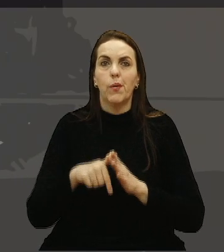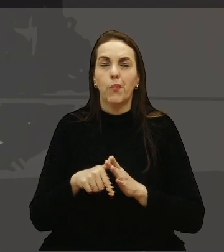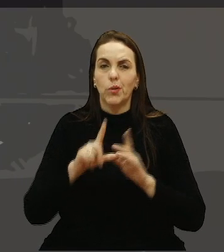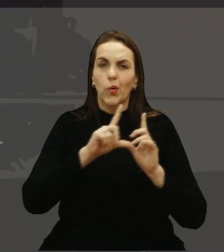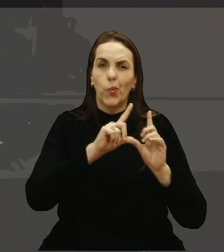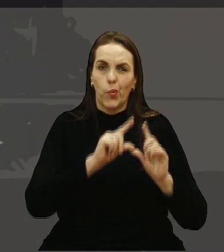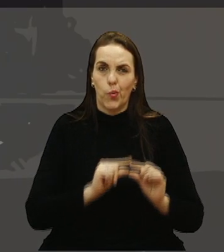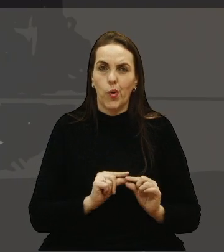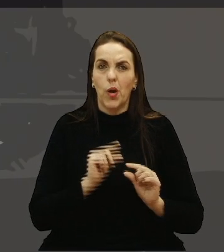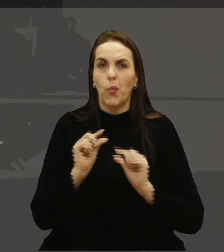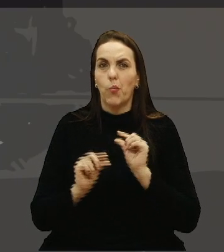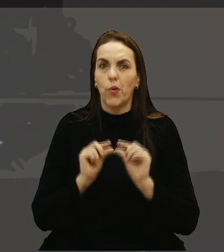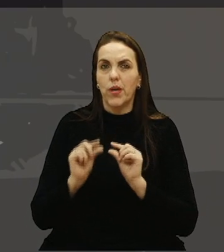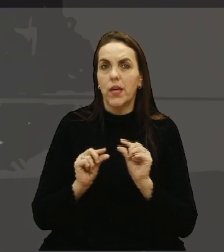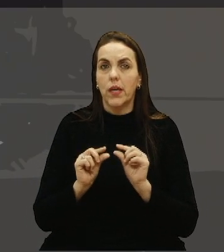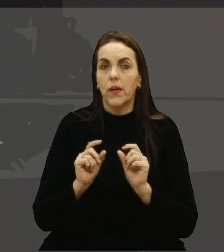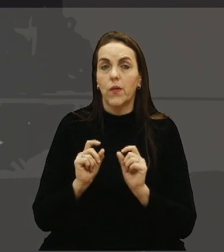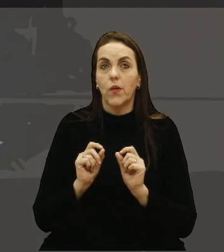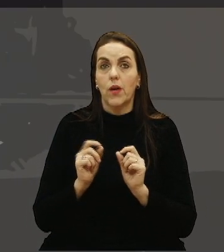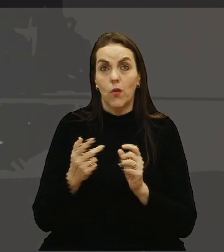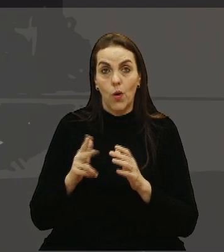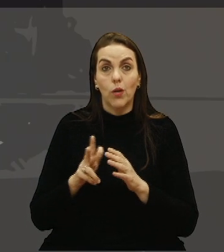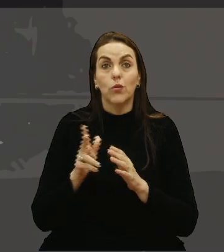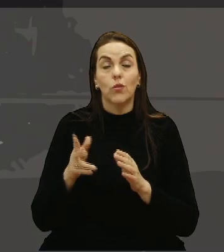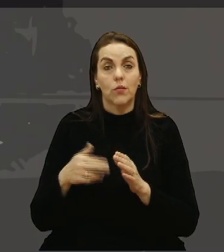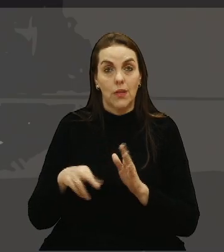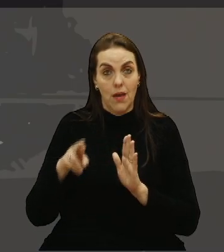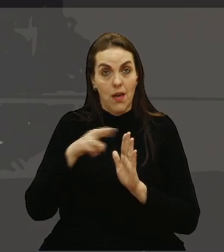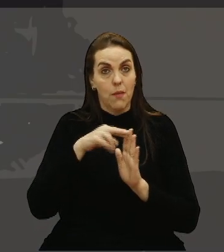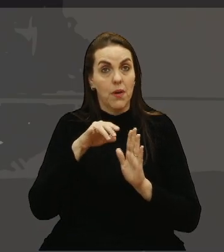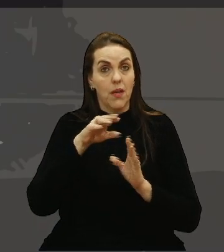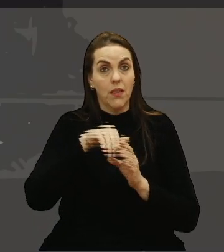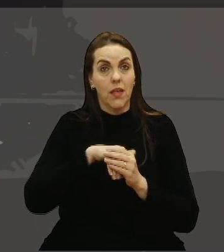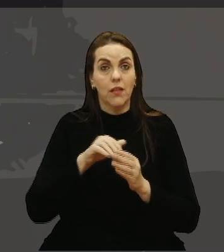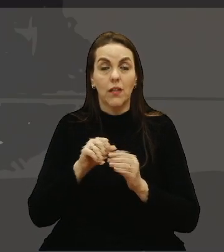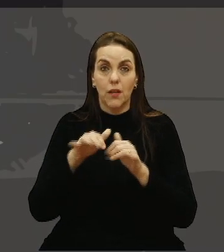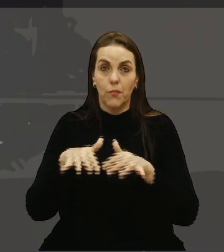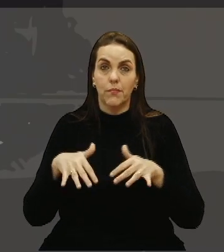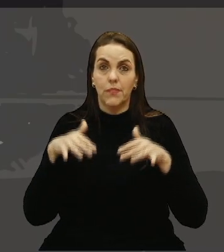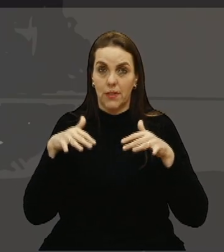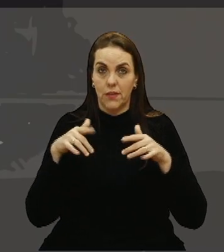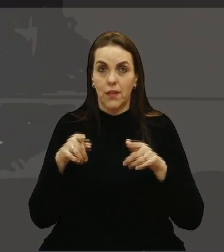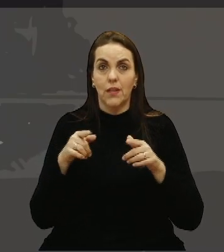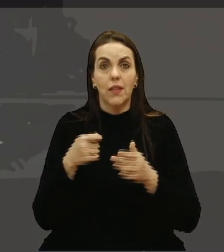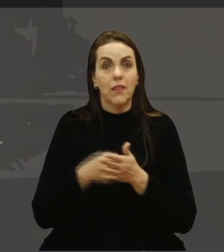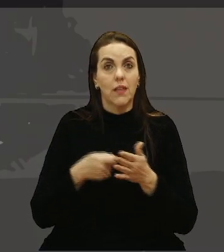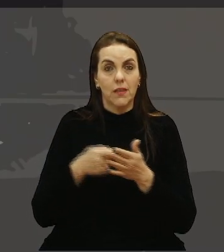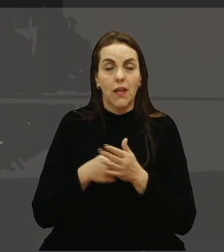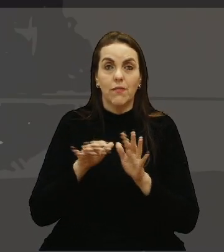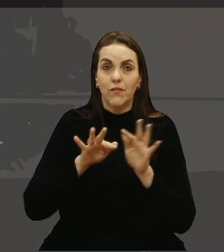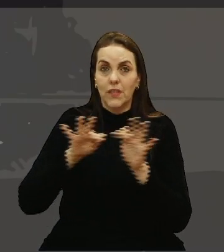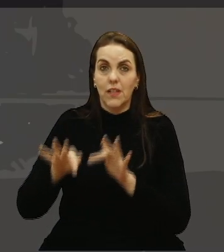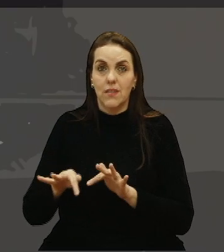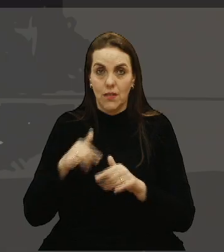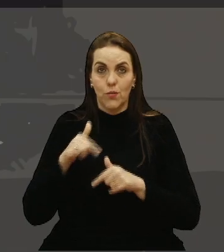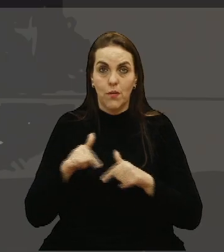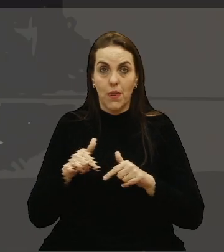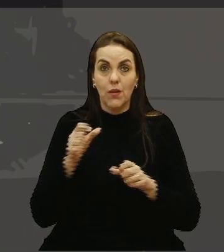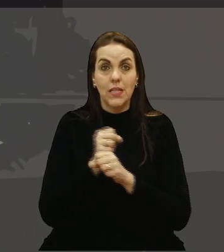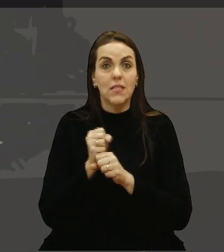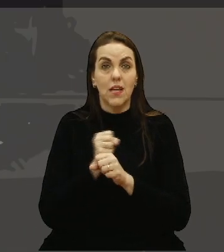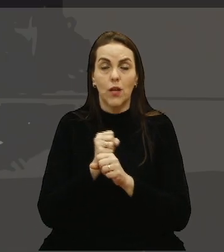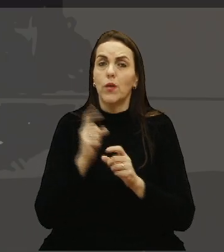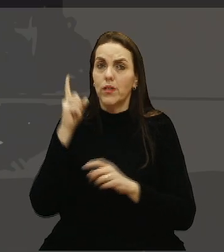um pouquinho aqui quando vier o regimento interno para o plenário. Queremos tentar concluir esse trabalho durante esse ano. É uma coisa muito